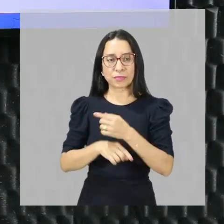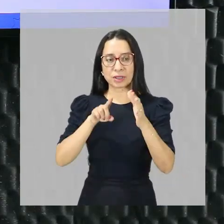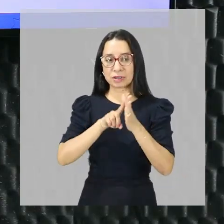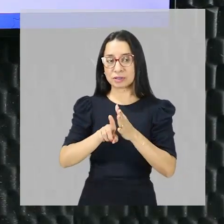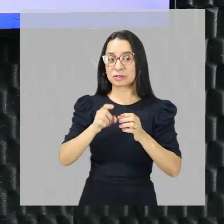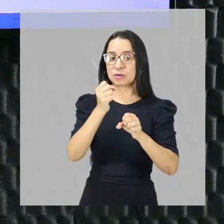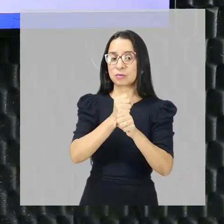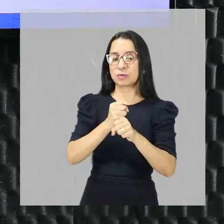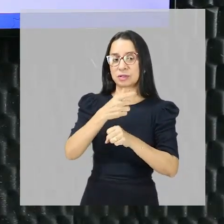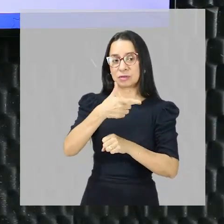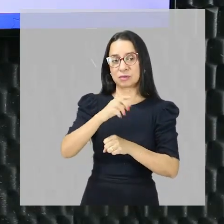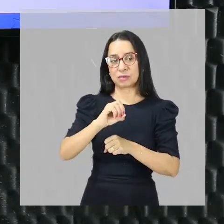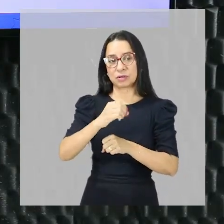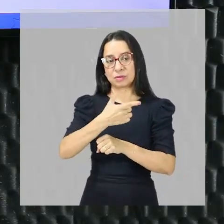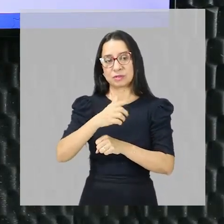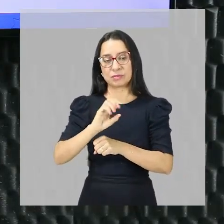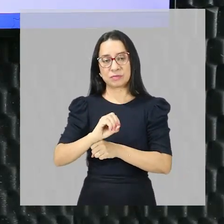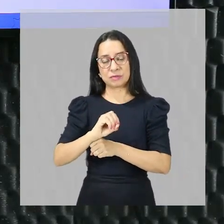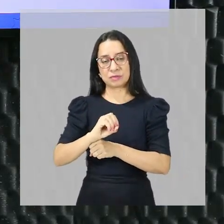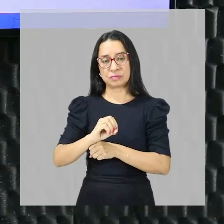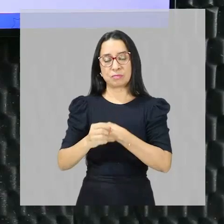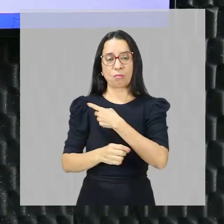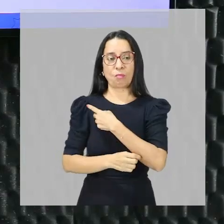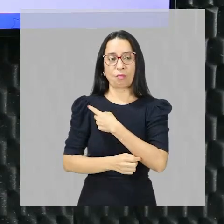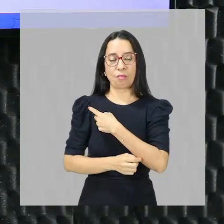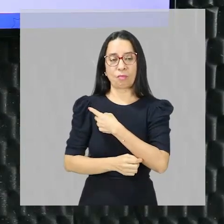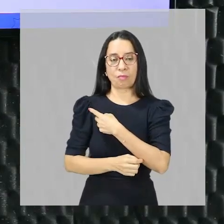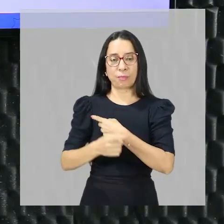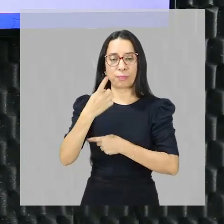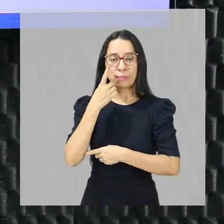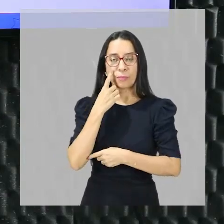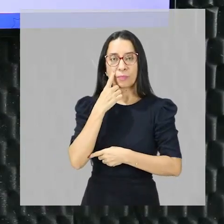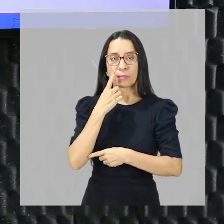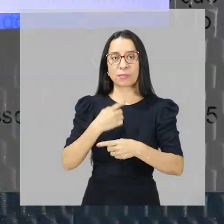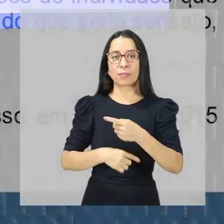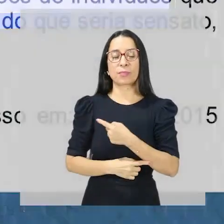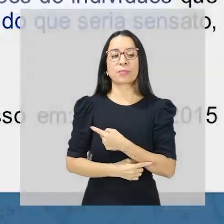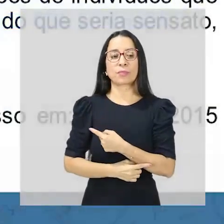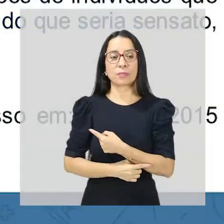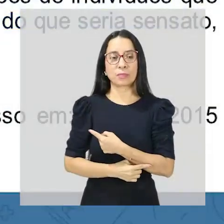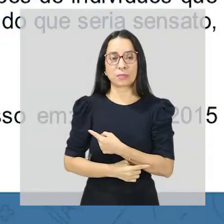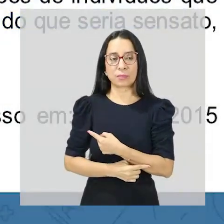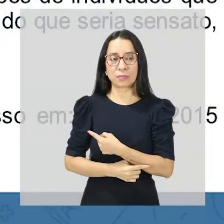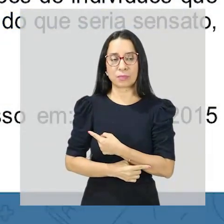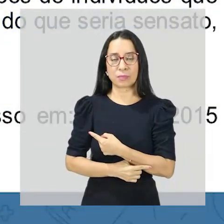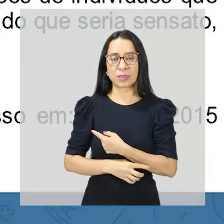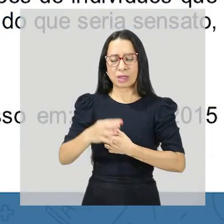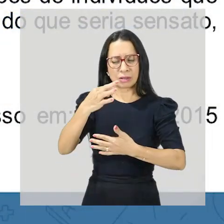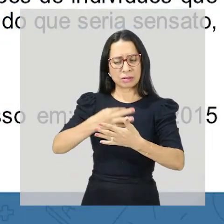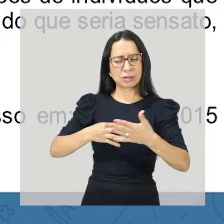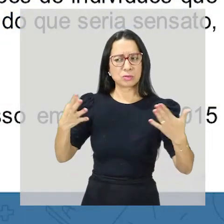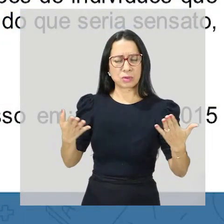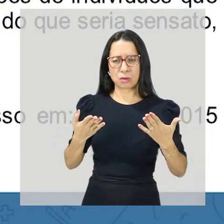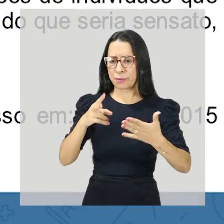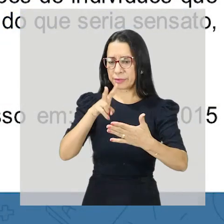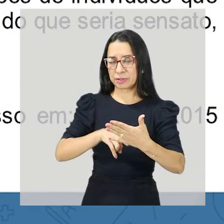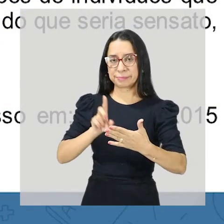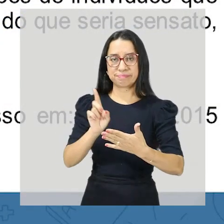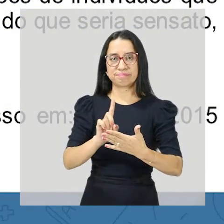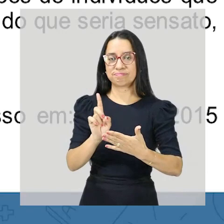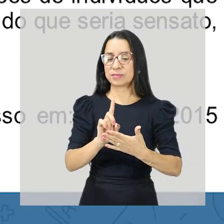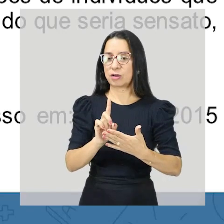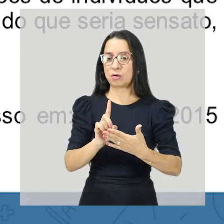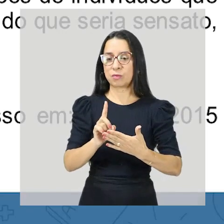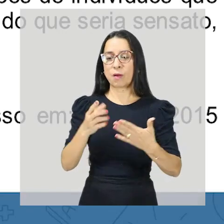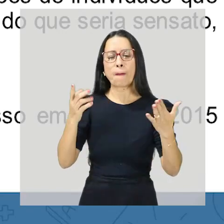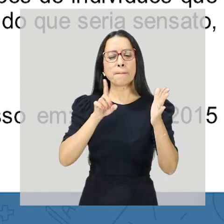do Enem 2020, prova 1, galera, tá? Olha a atualidade aí, ó. Não vou ler o texto agora, vou para o comando, vamos entender o que esse